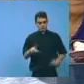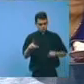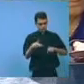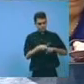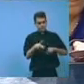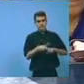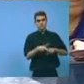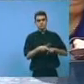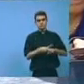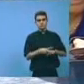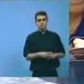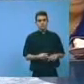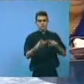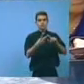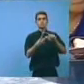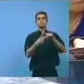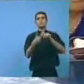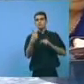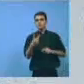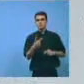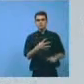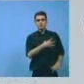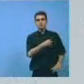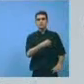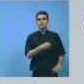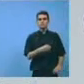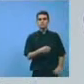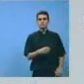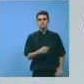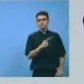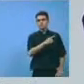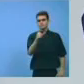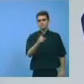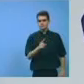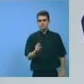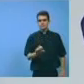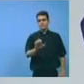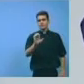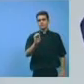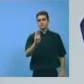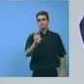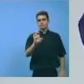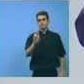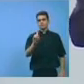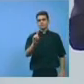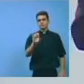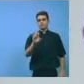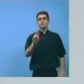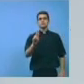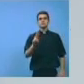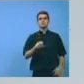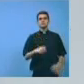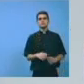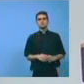Pedro e os dois filhos de Zebedeu. Quem são esses dois? Tiago e João. Então ele